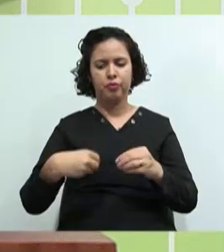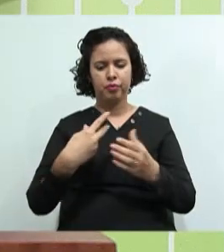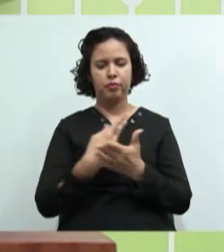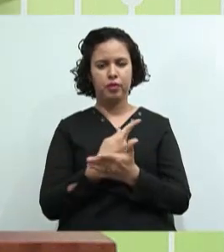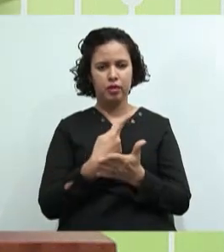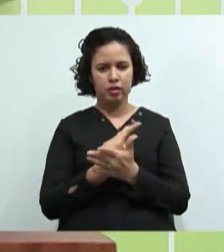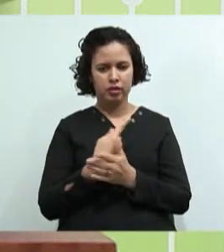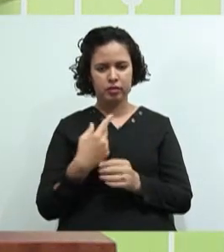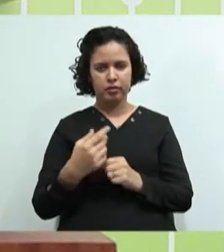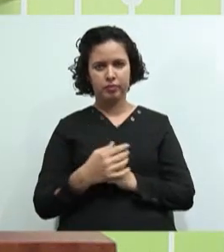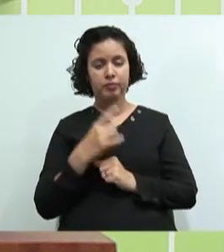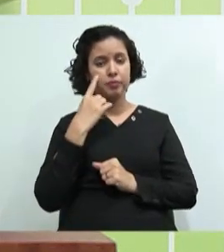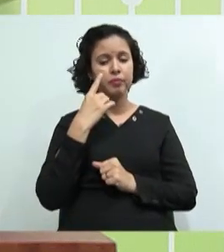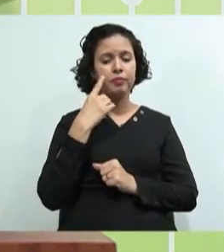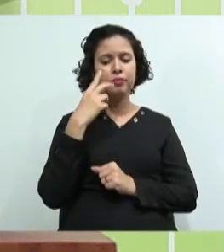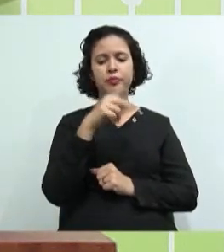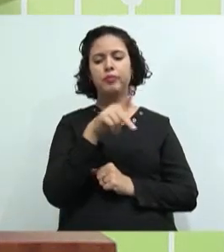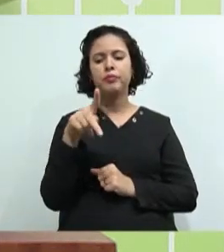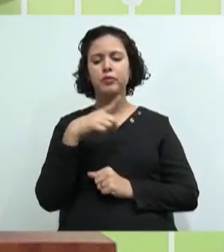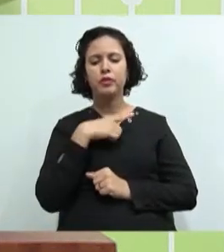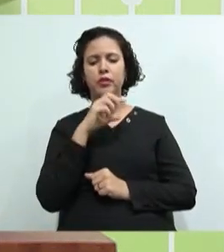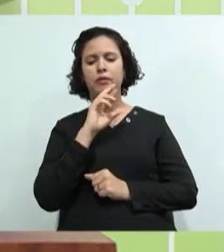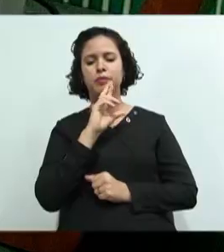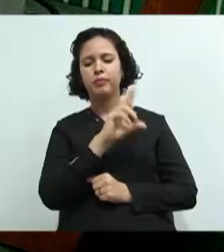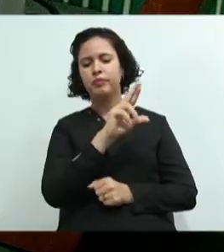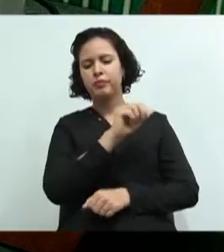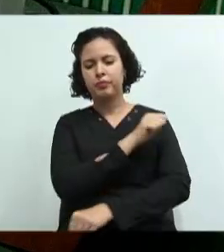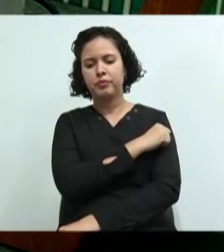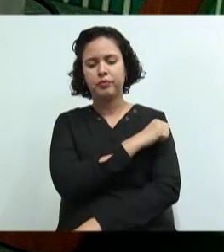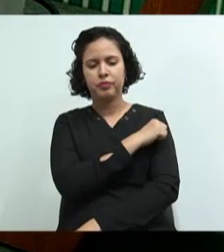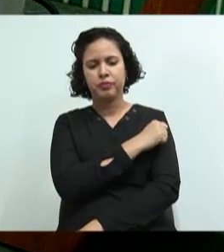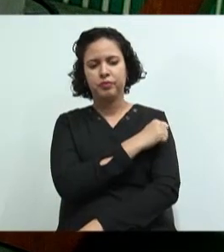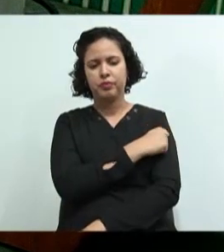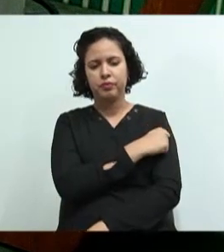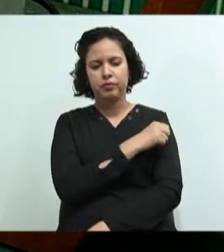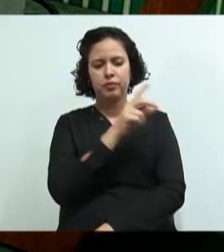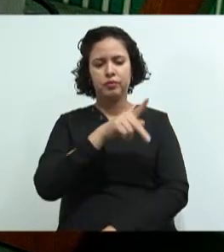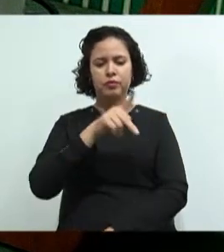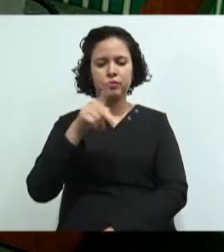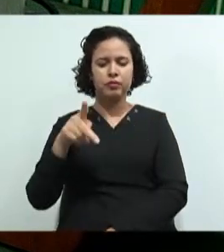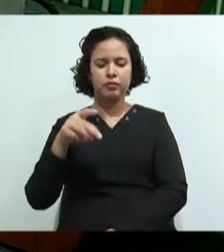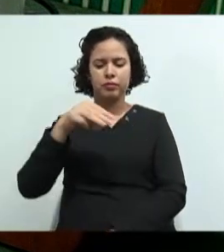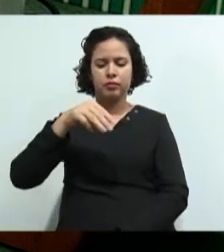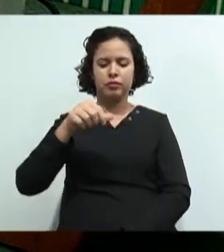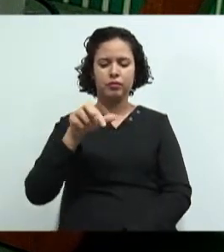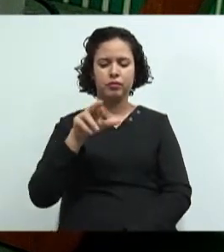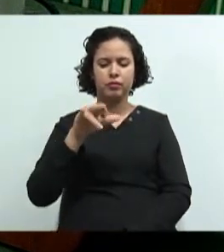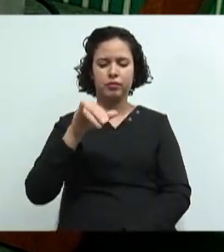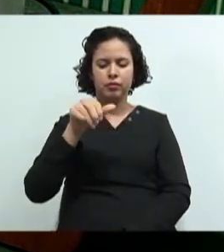deve ter resposta de aluno. Não tem, professor? Temos sim. Nós recebemos aqui da professora